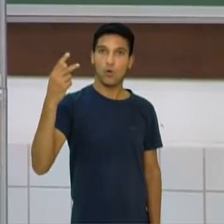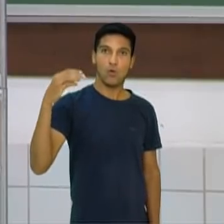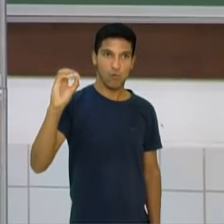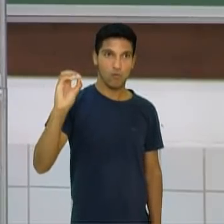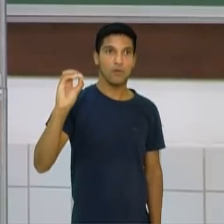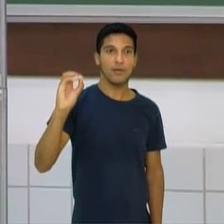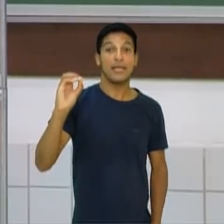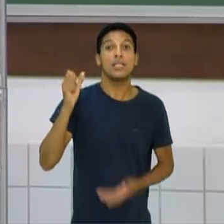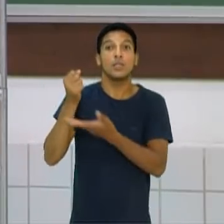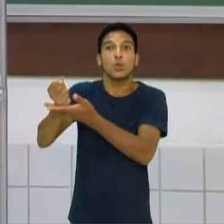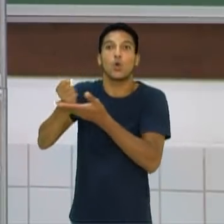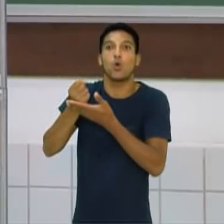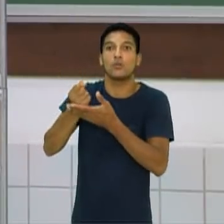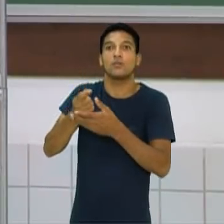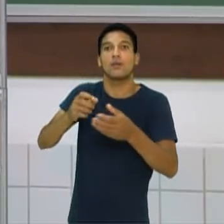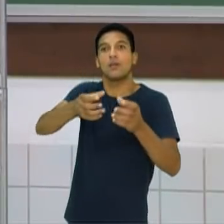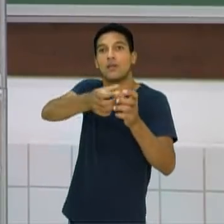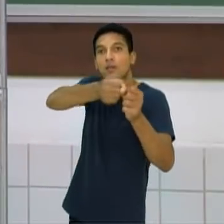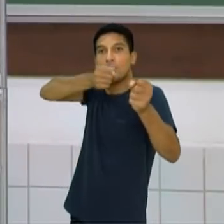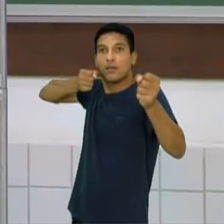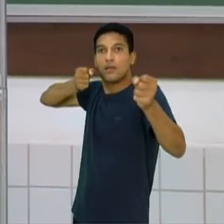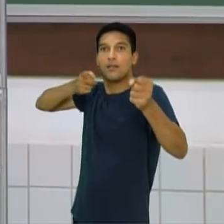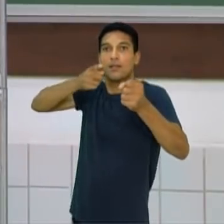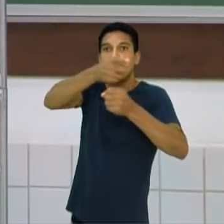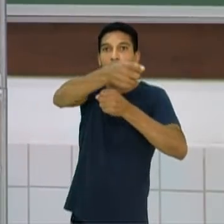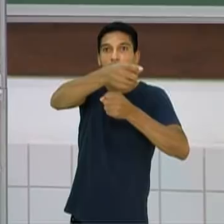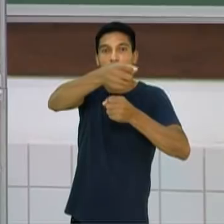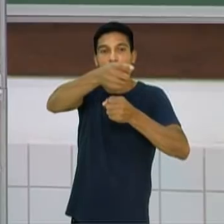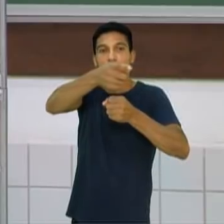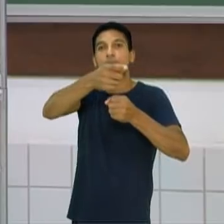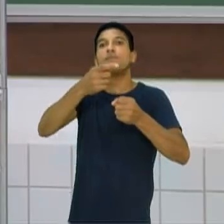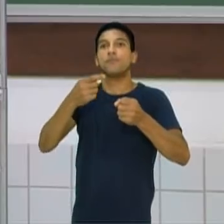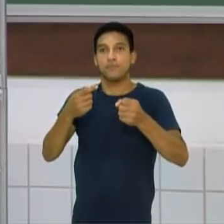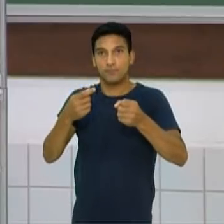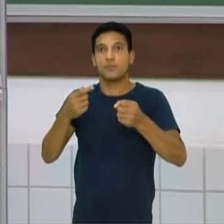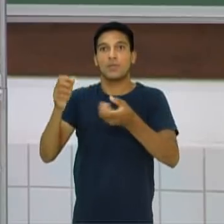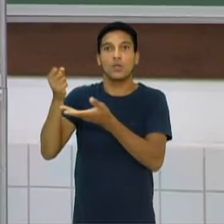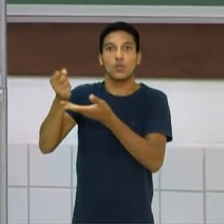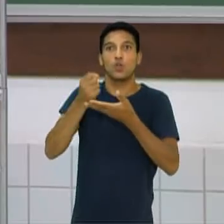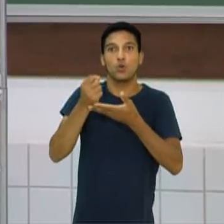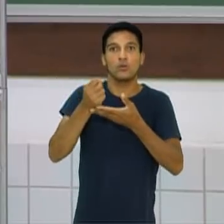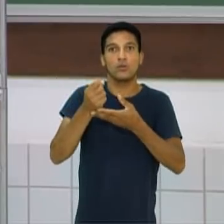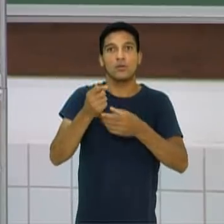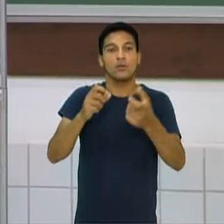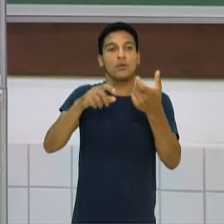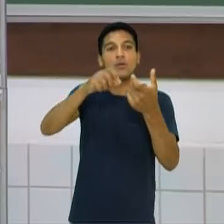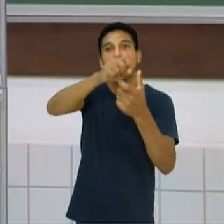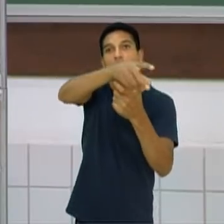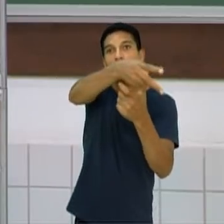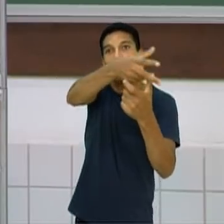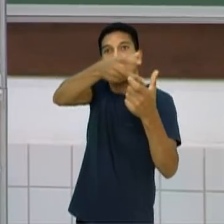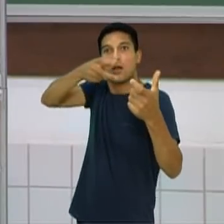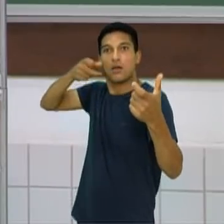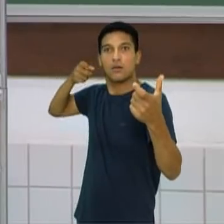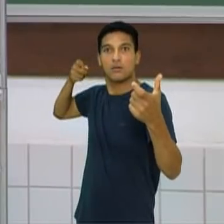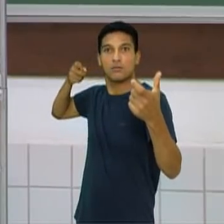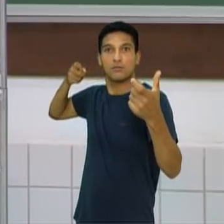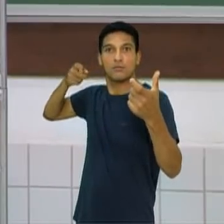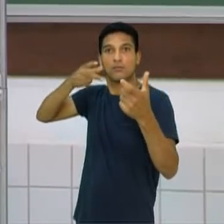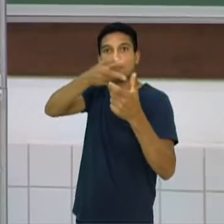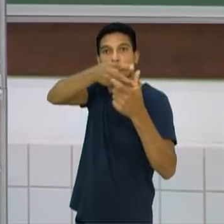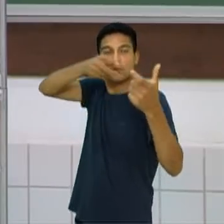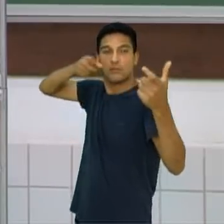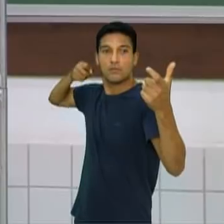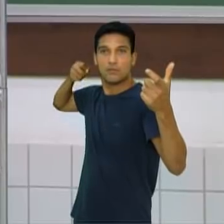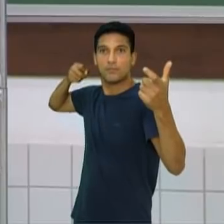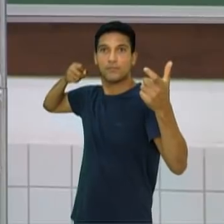voo, ele estava, na verdade, baseado fora do país, em Lisboa, e lá ele teve contato com o arco